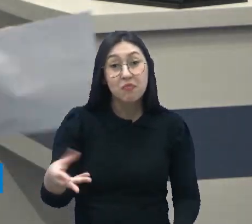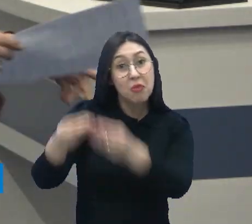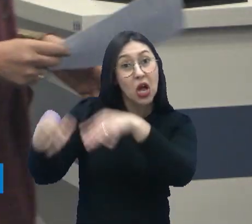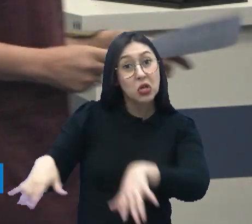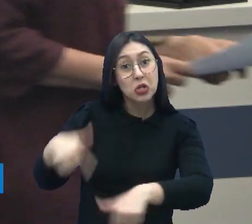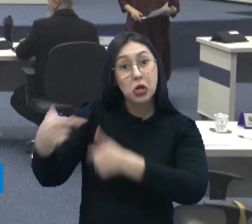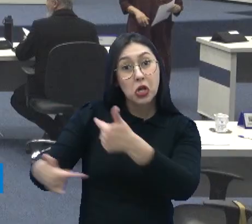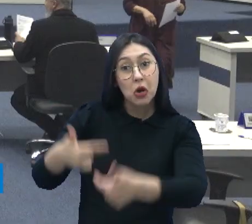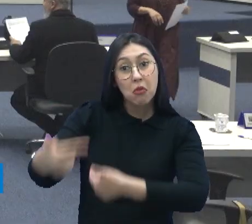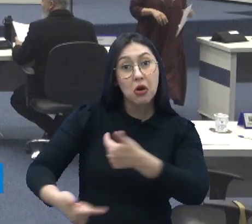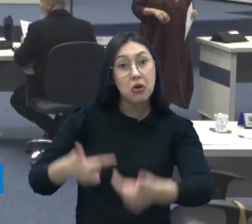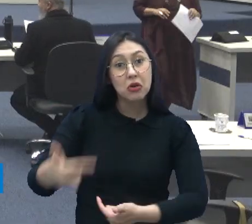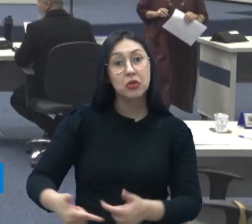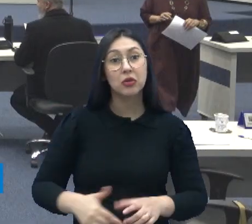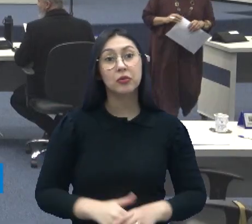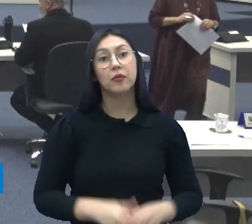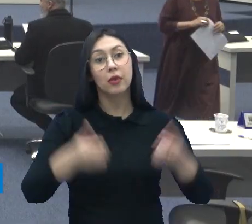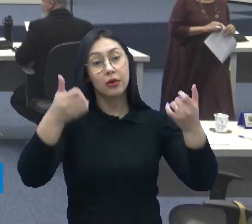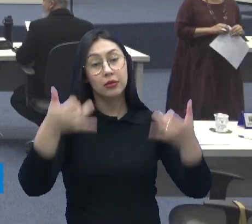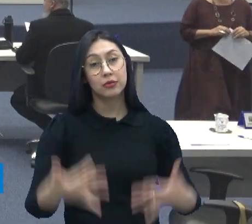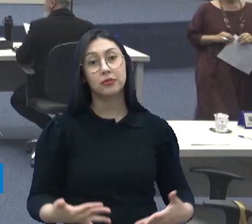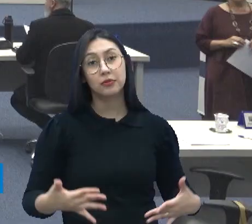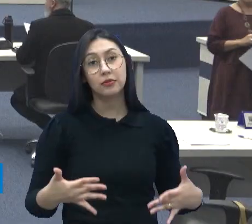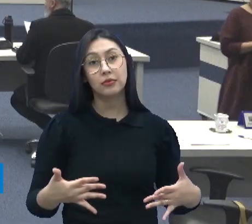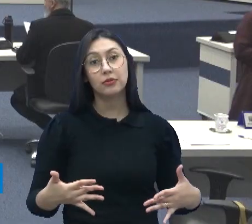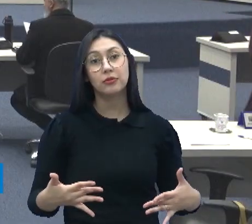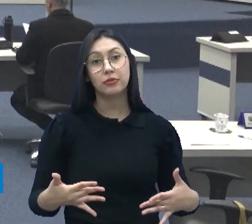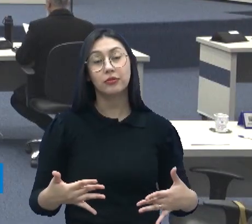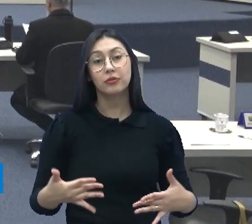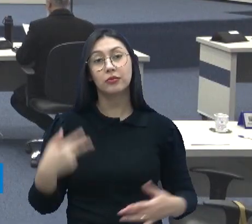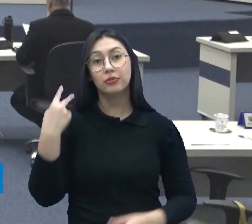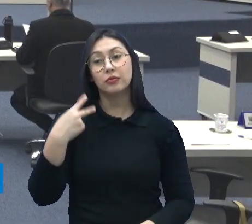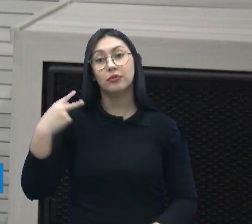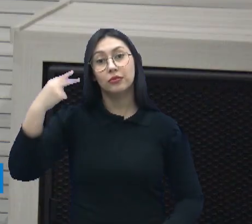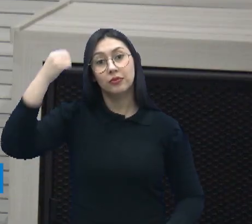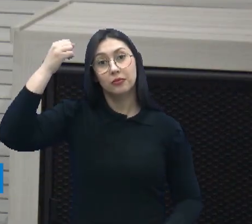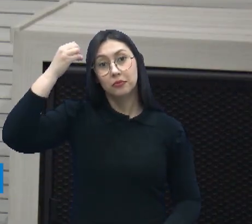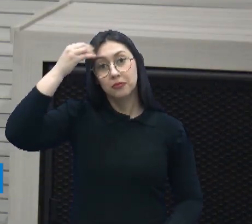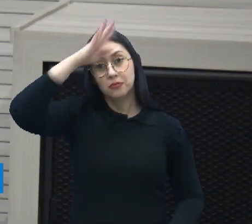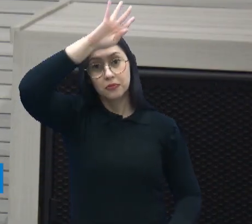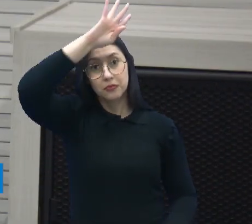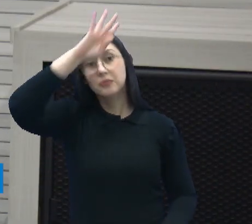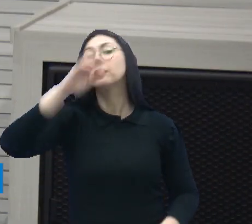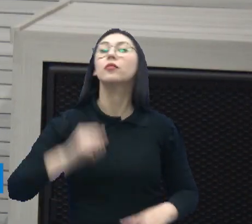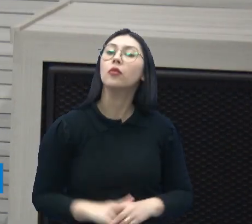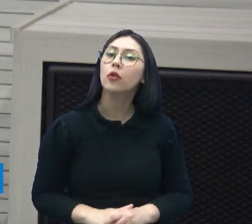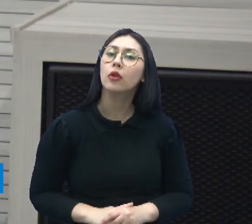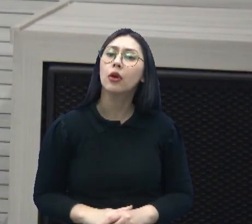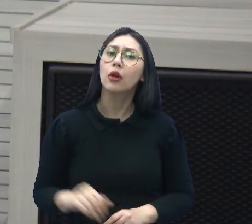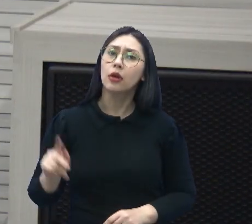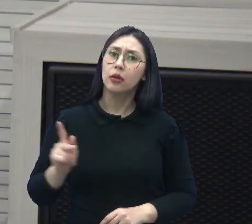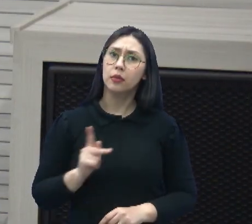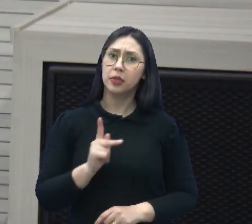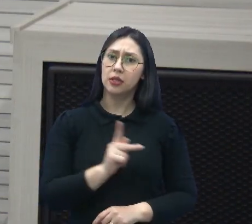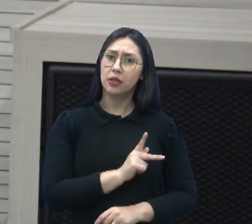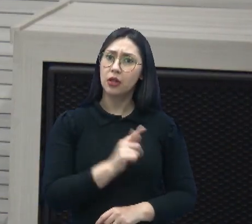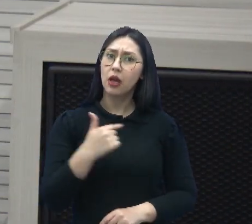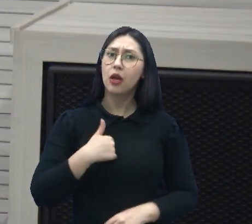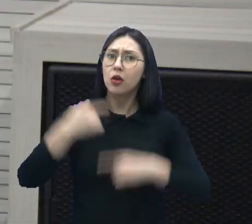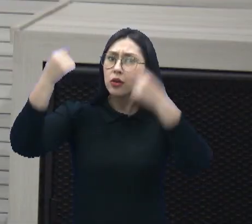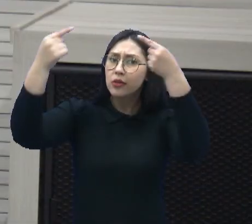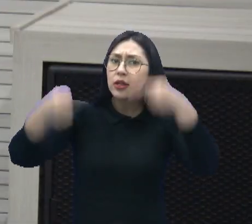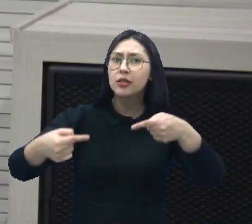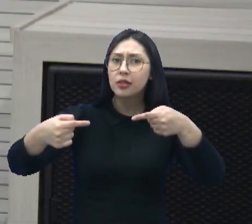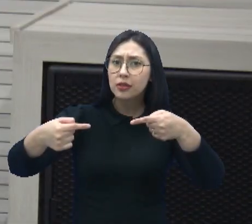trabalhadora. Justificativa de votação por tempo de minuto, vereador Sena. Presidente, eu desafio aqui a